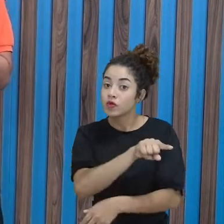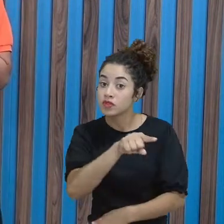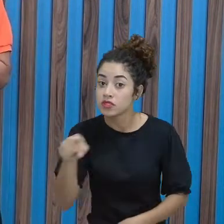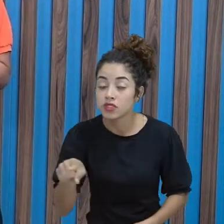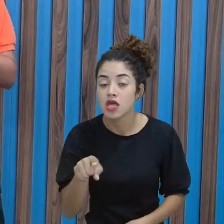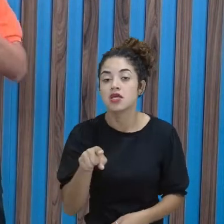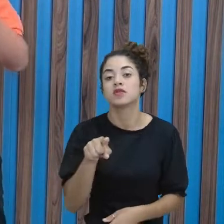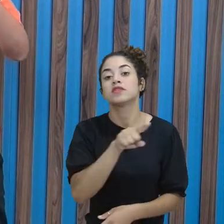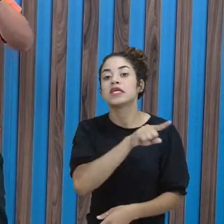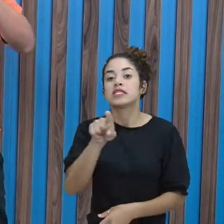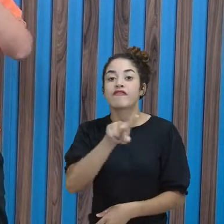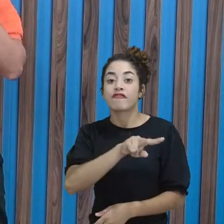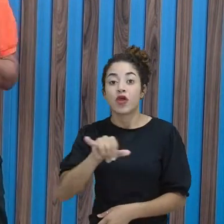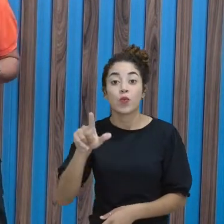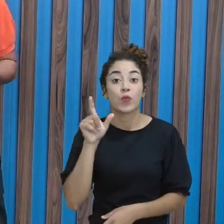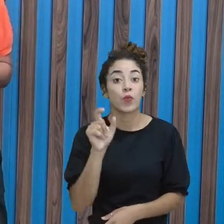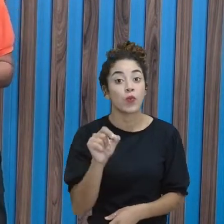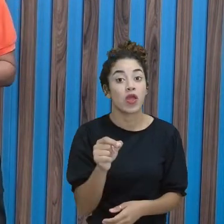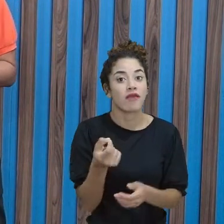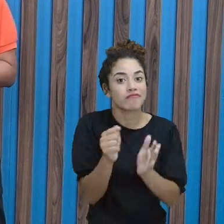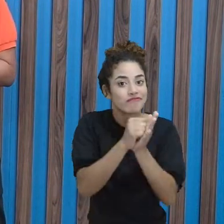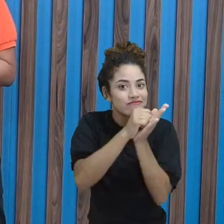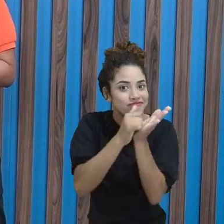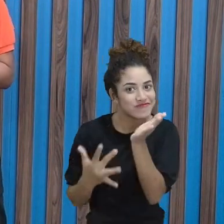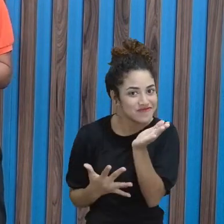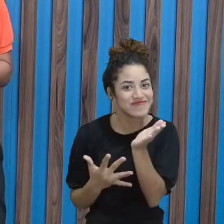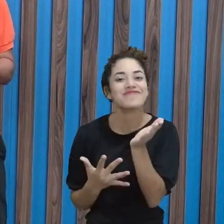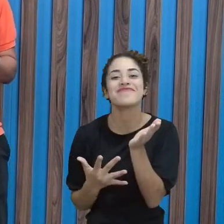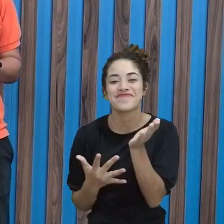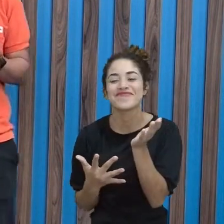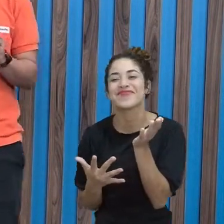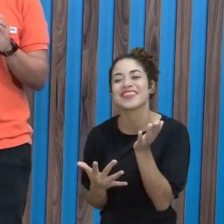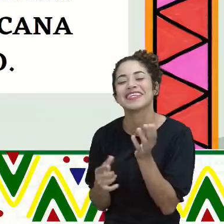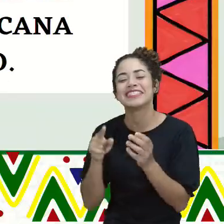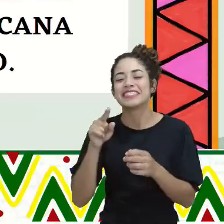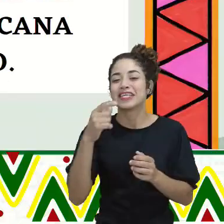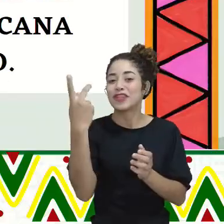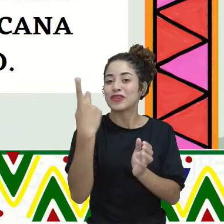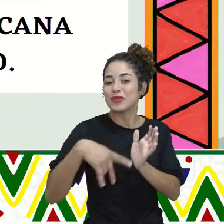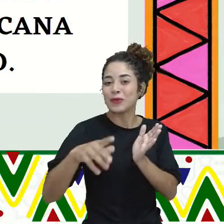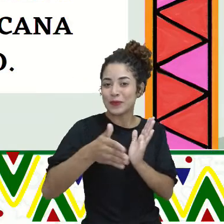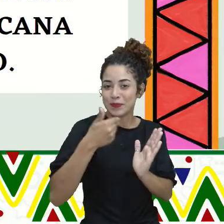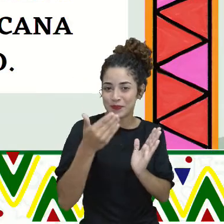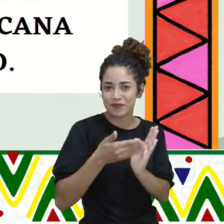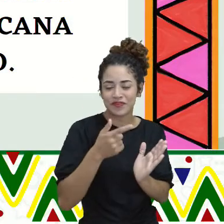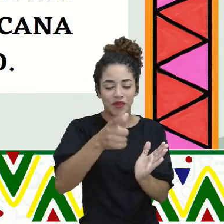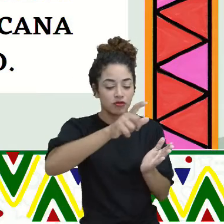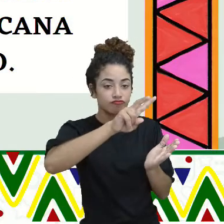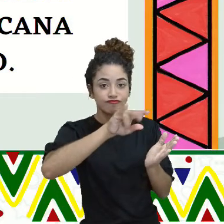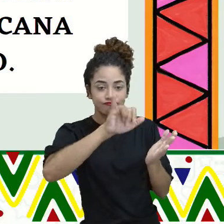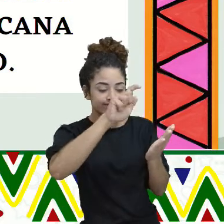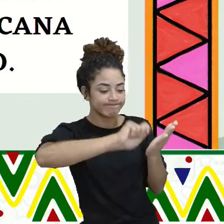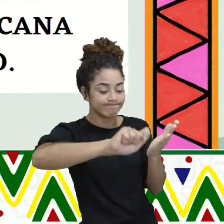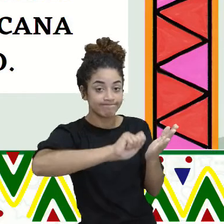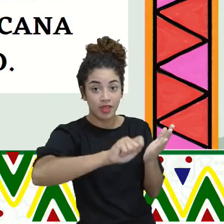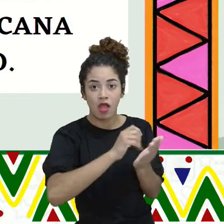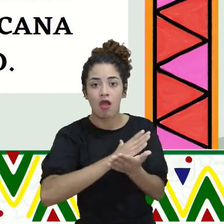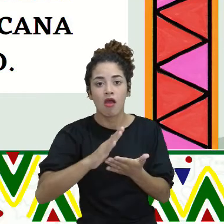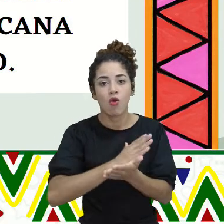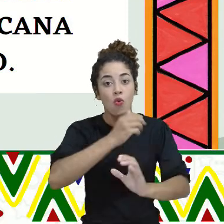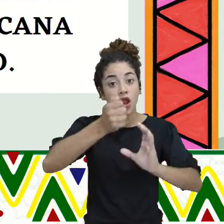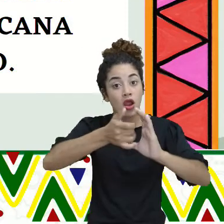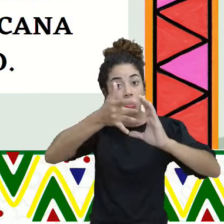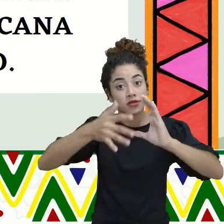é que vão, né, nessa sugestão de atividade que eu vou fazer aqui, ó, em seu caderno, anote algumas